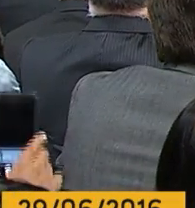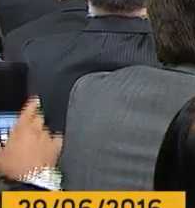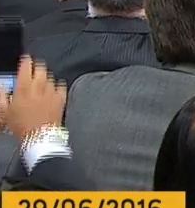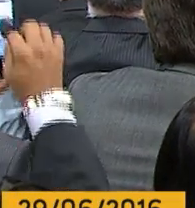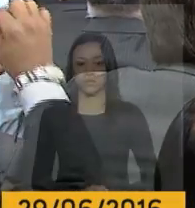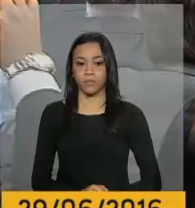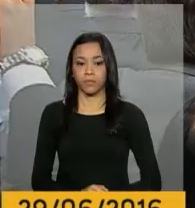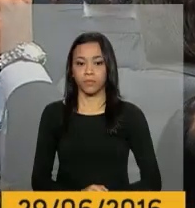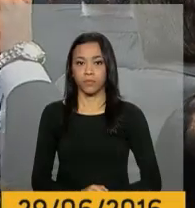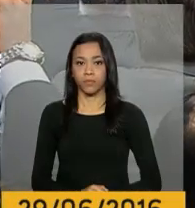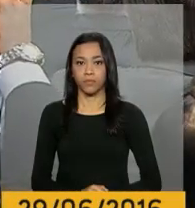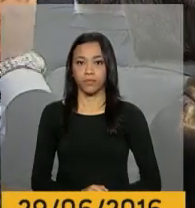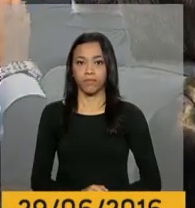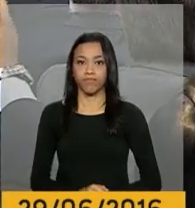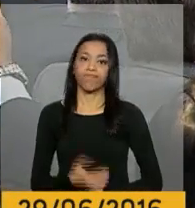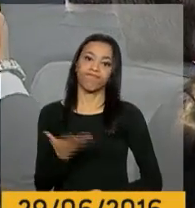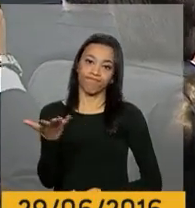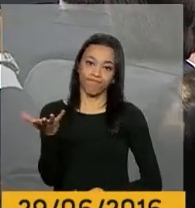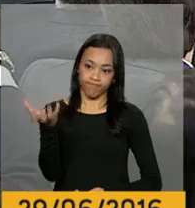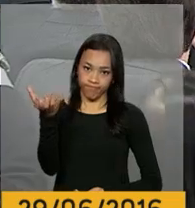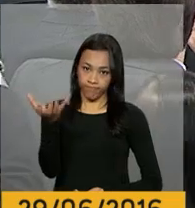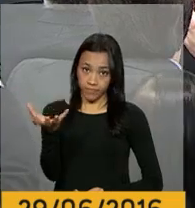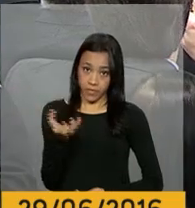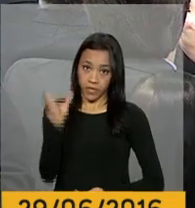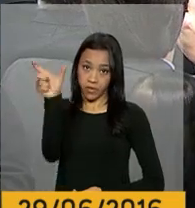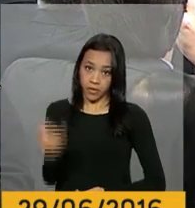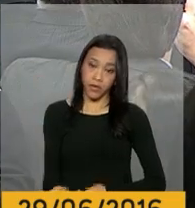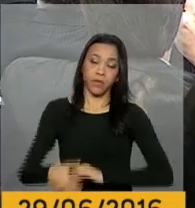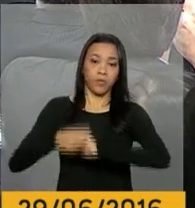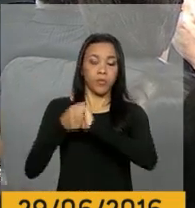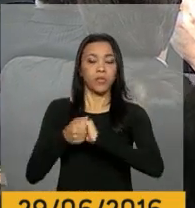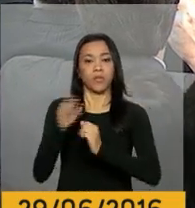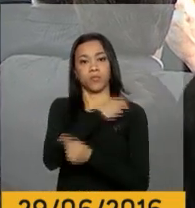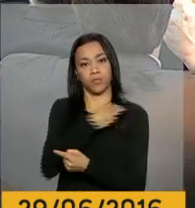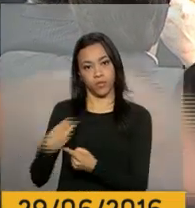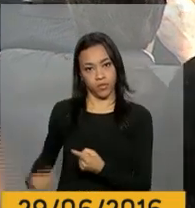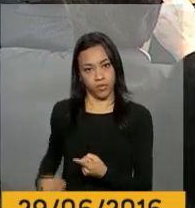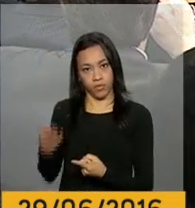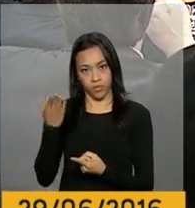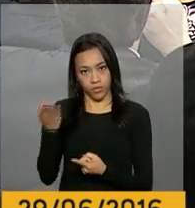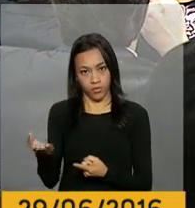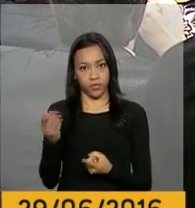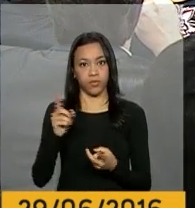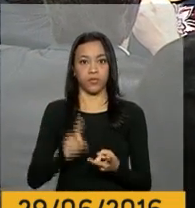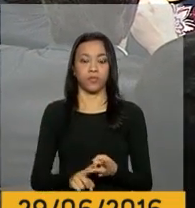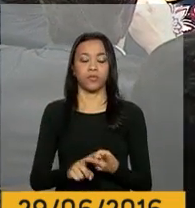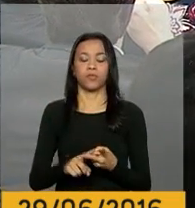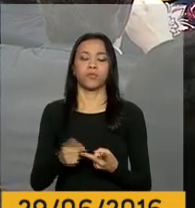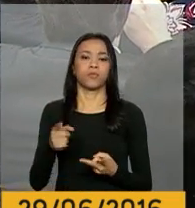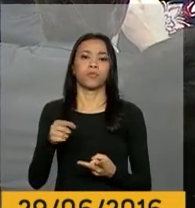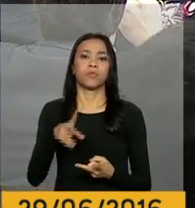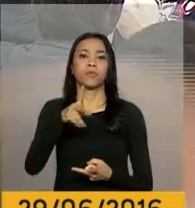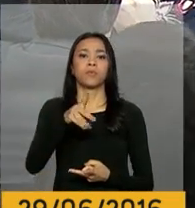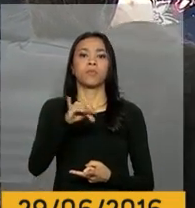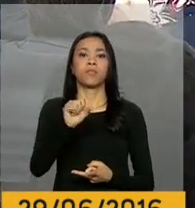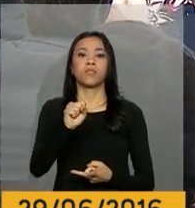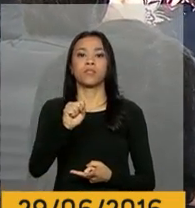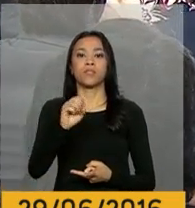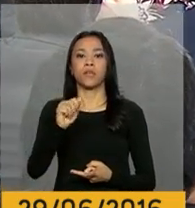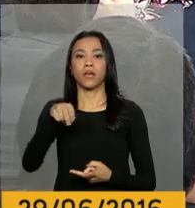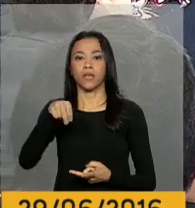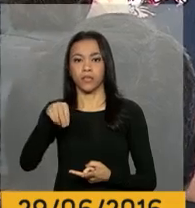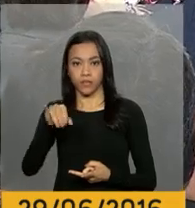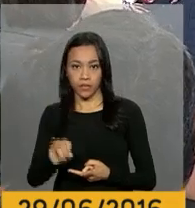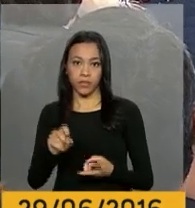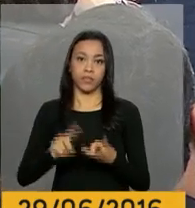Quero cumprimentar o ministro Mendonça Filho, o ministro Osmar Terra, o ministro Leonardo Pisciani, o ministro Torquato